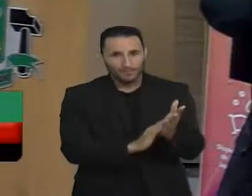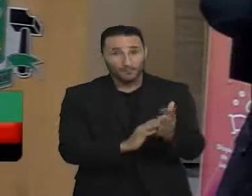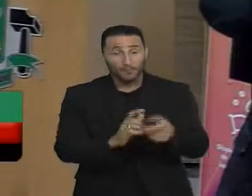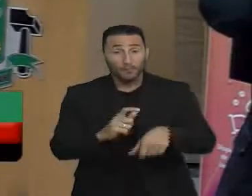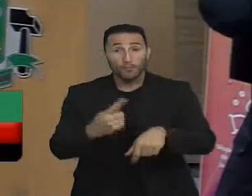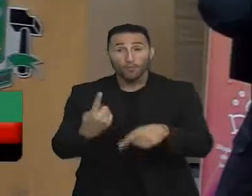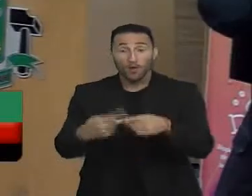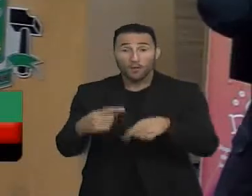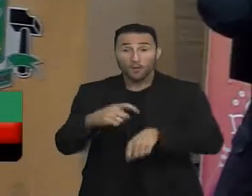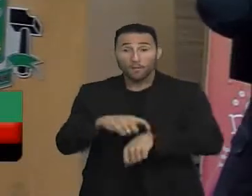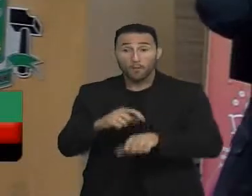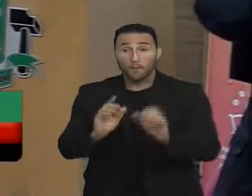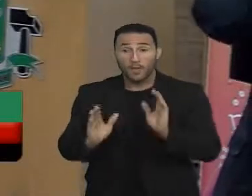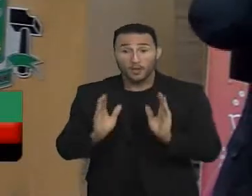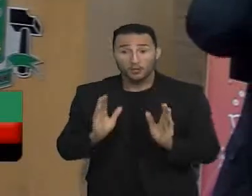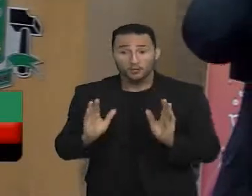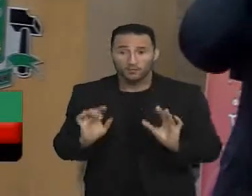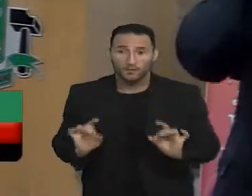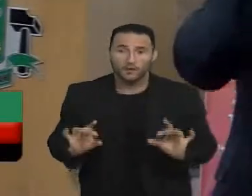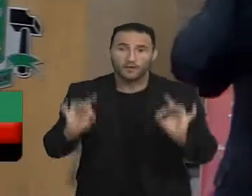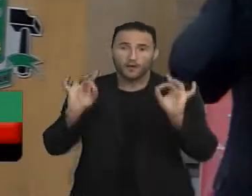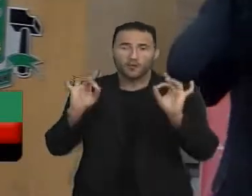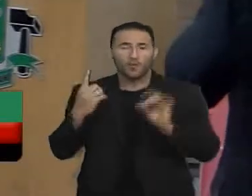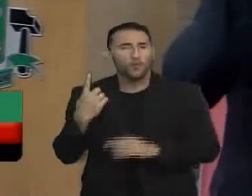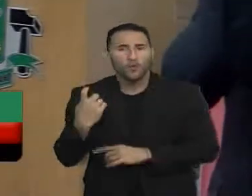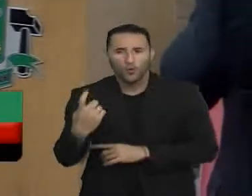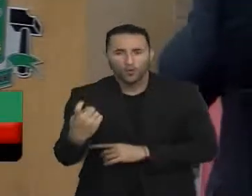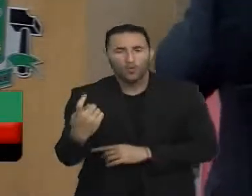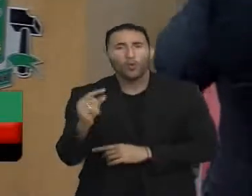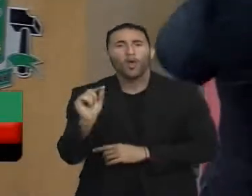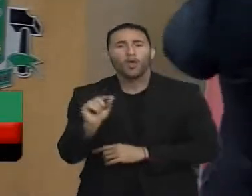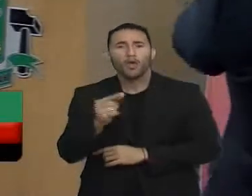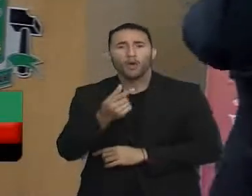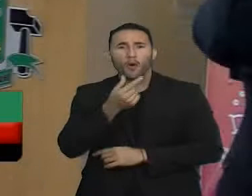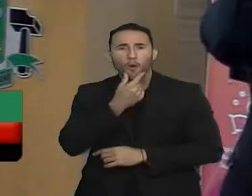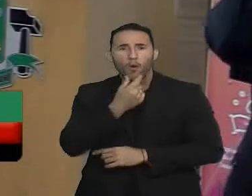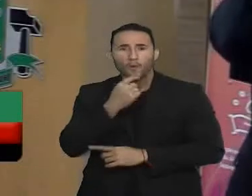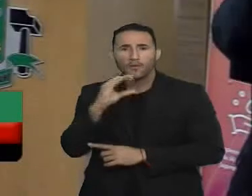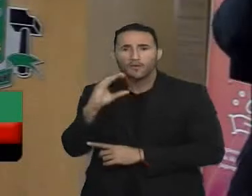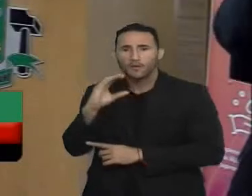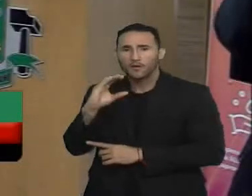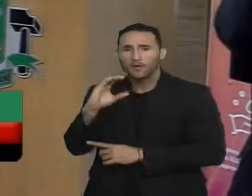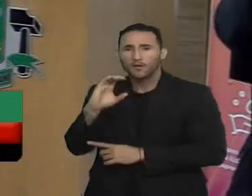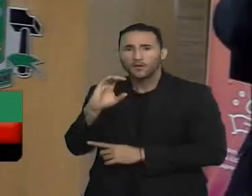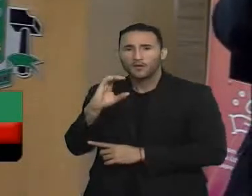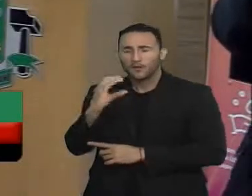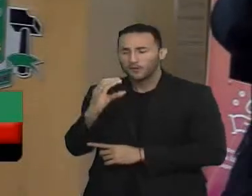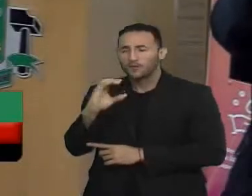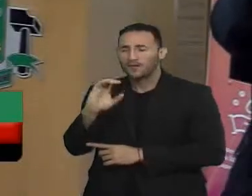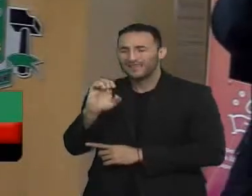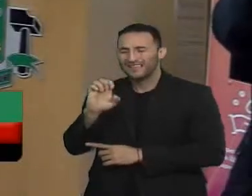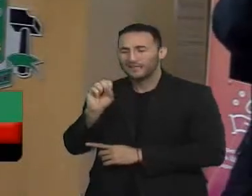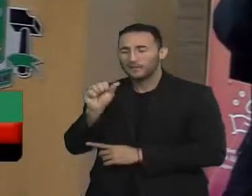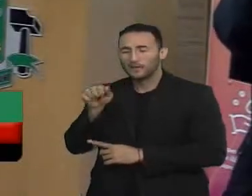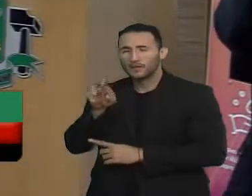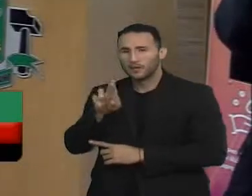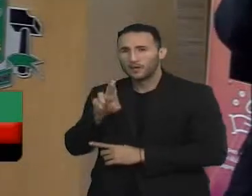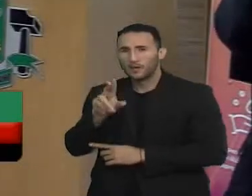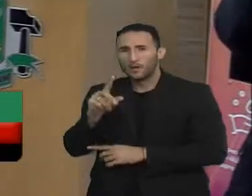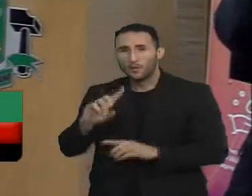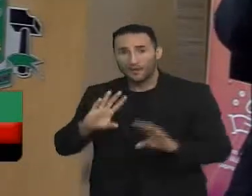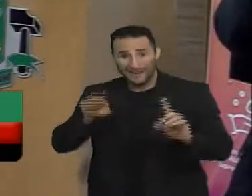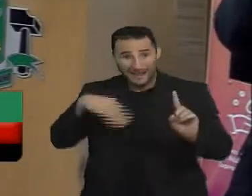único e dizer, César, que você está sendo homenageado hoje, mas você pode ter